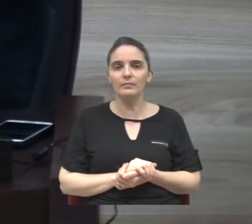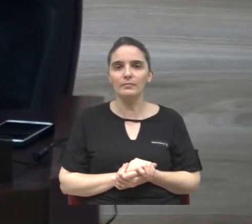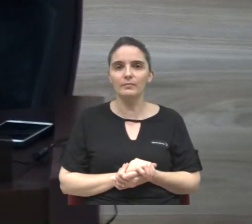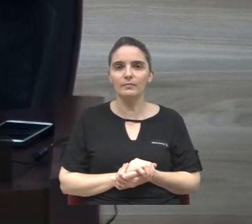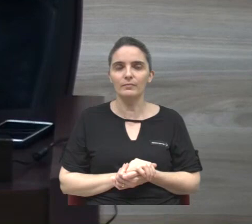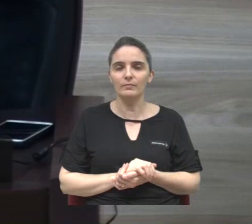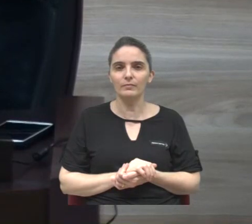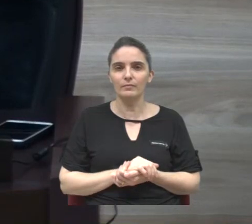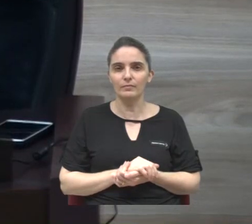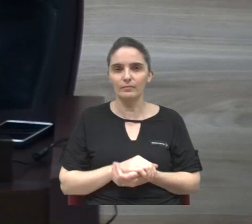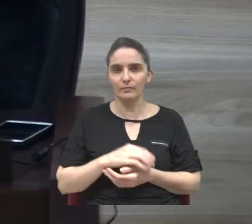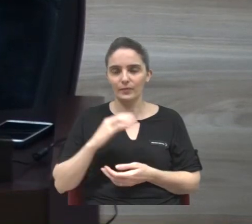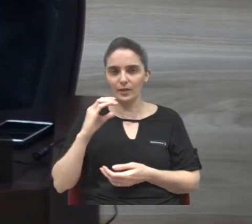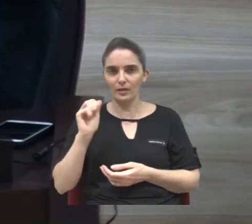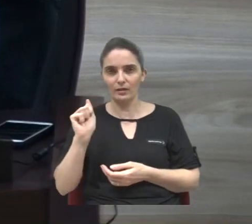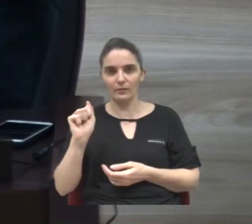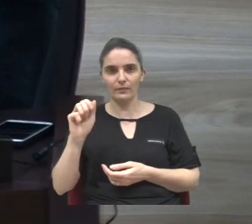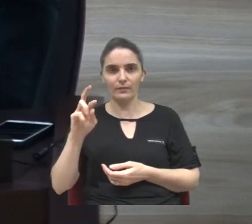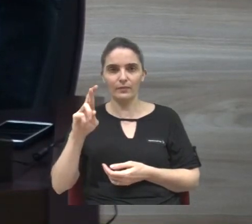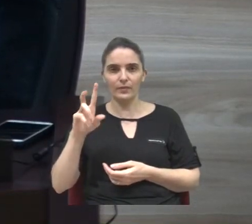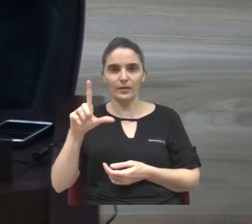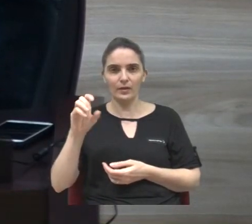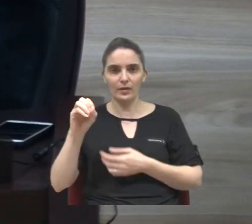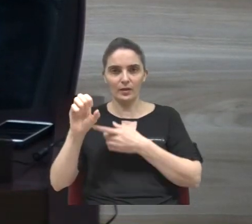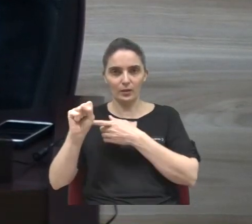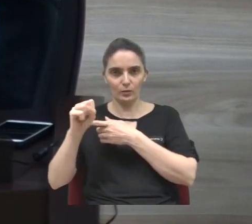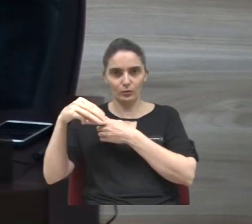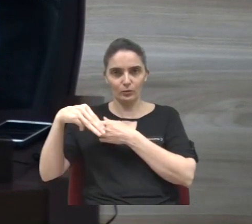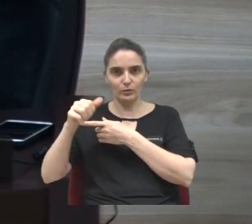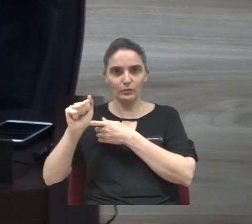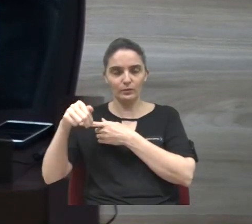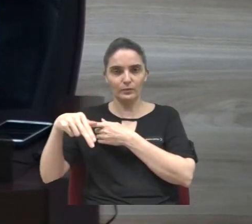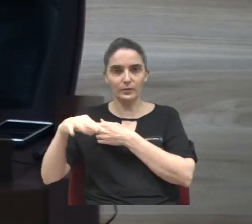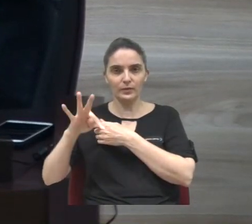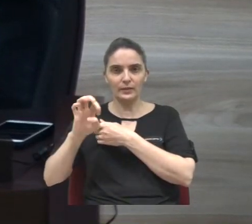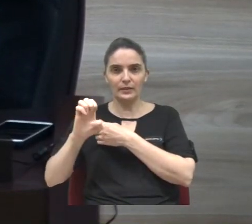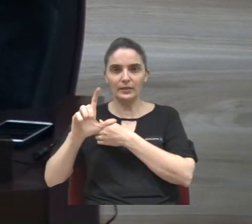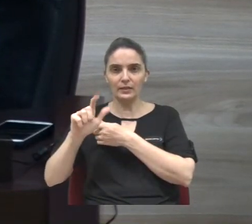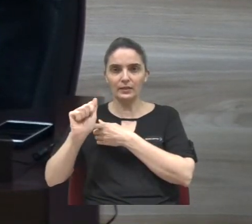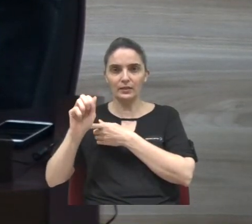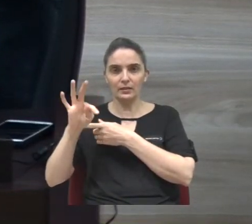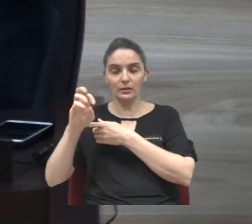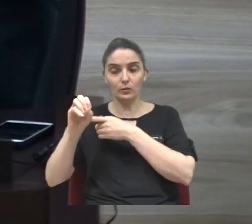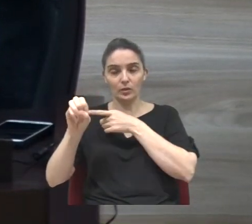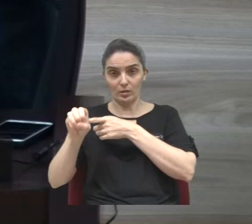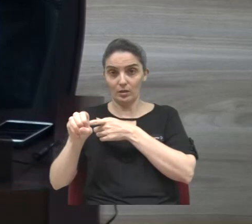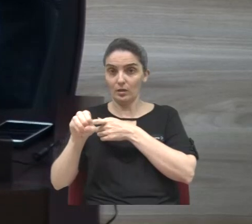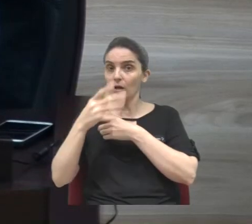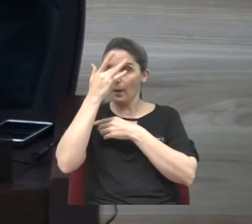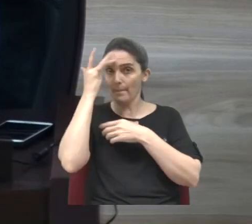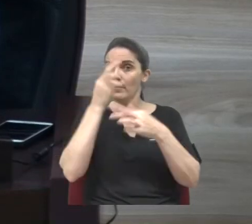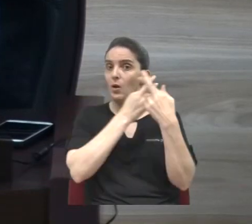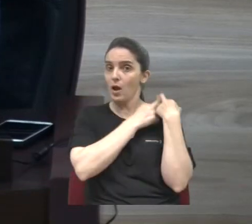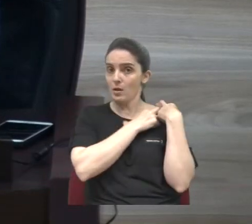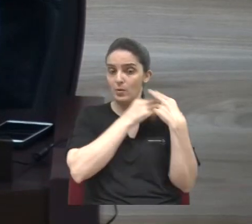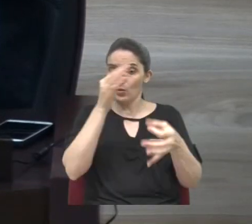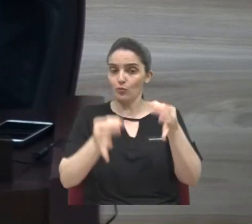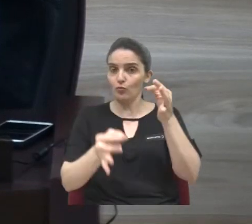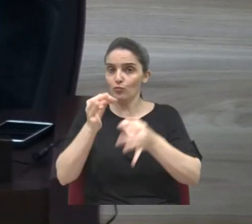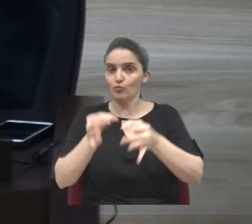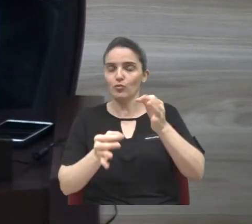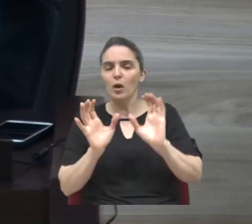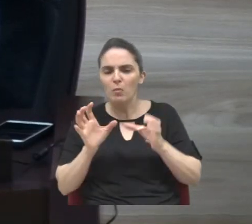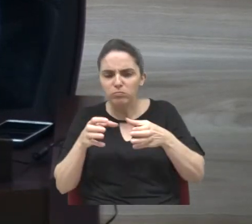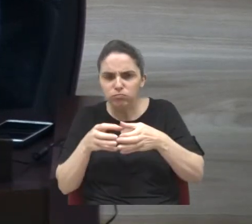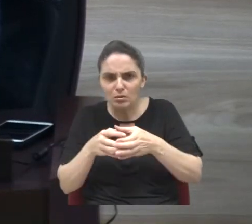Carlos Alberto Mantelato, perito judicial. Os membros dessa comissão buscaram sanar tal dúvida